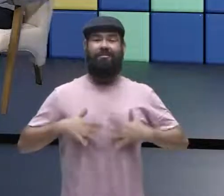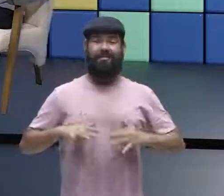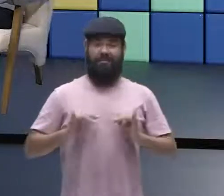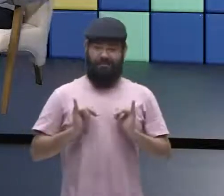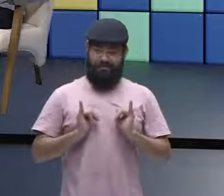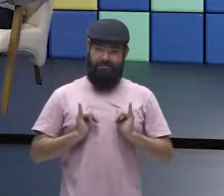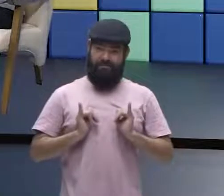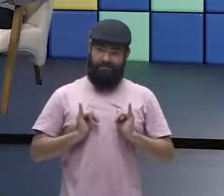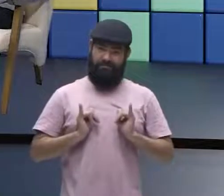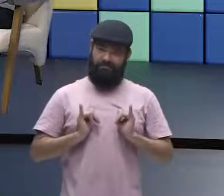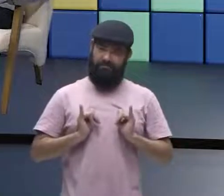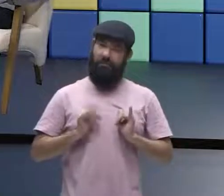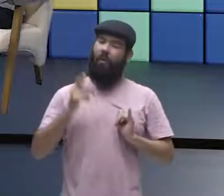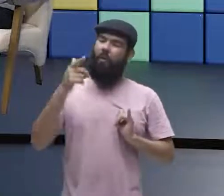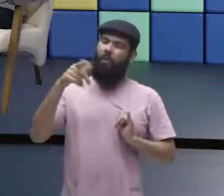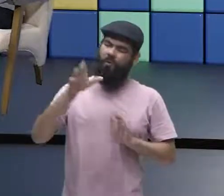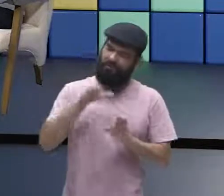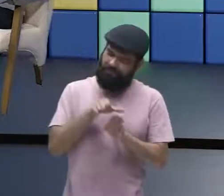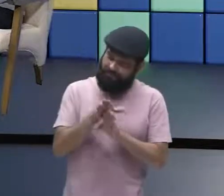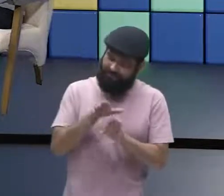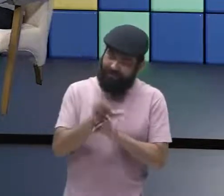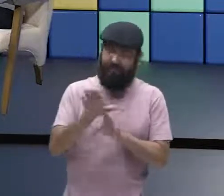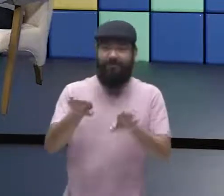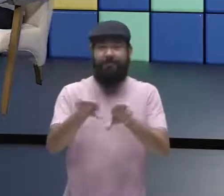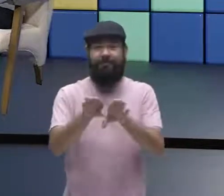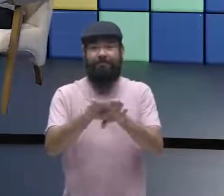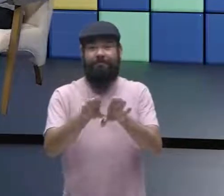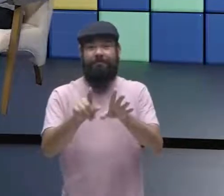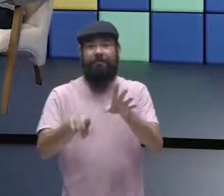outra coisa que eu falo também é que eles